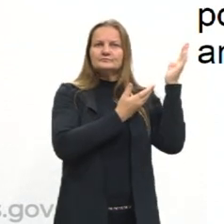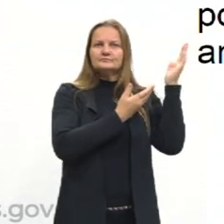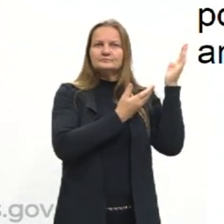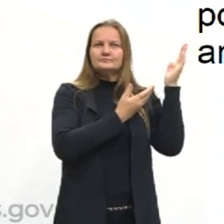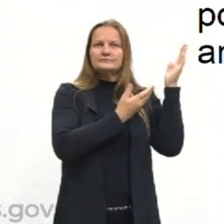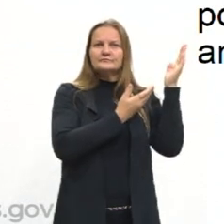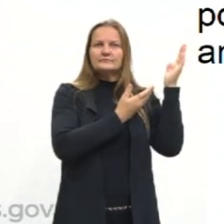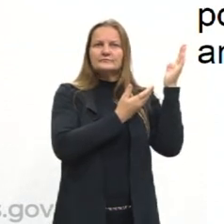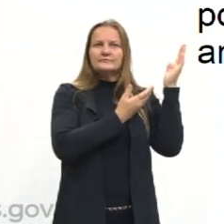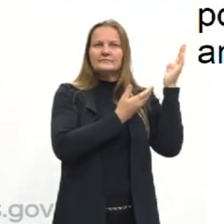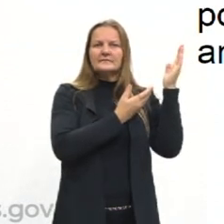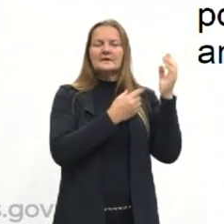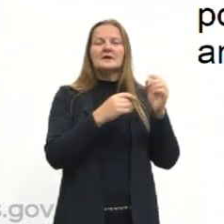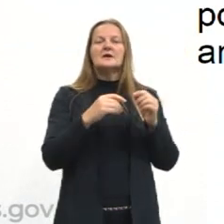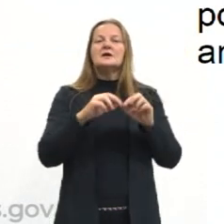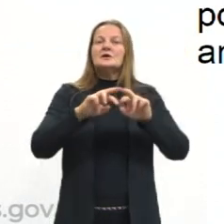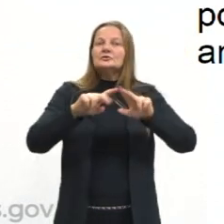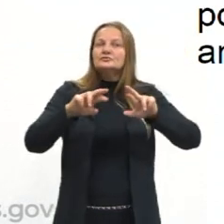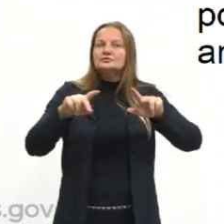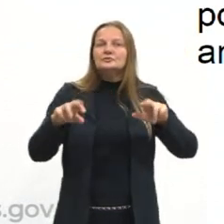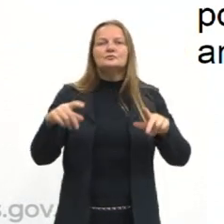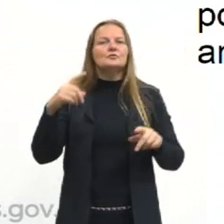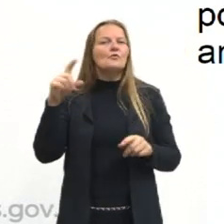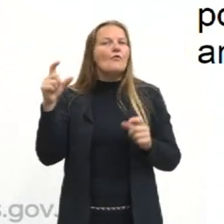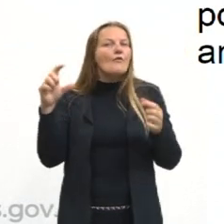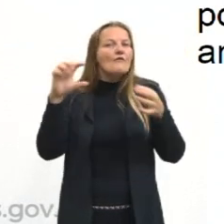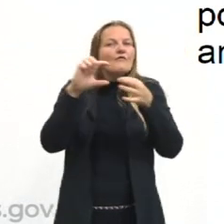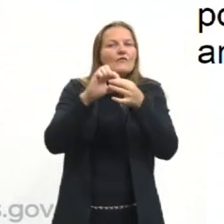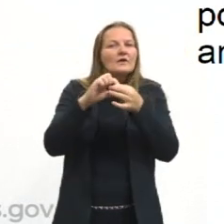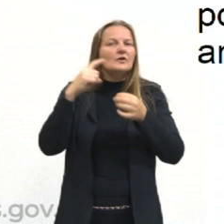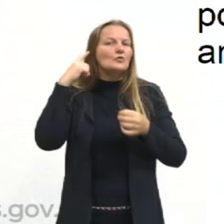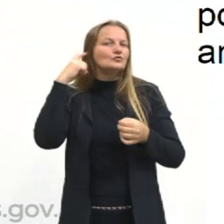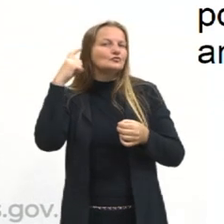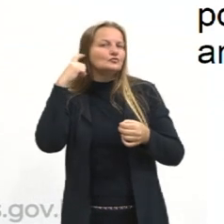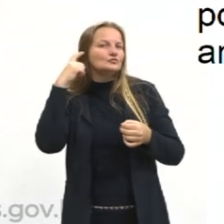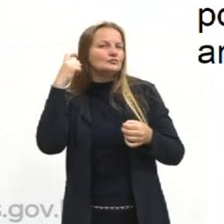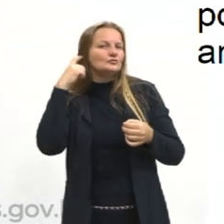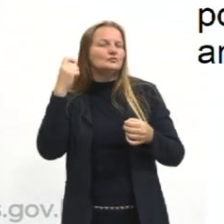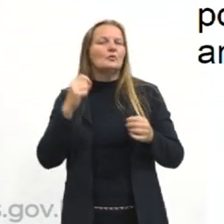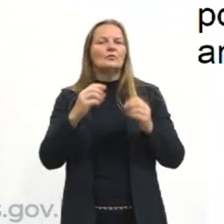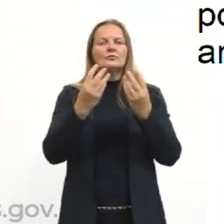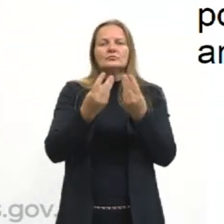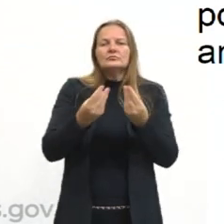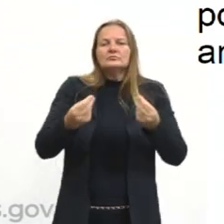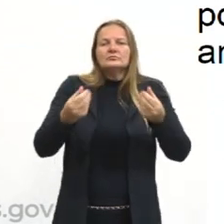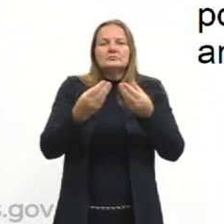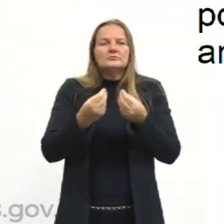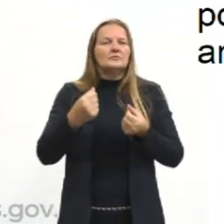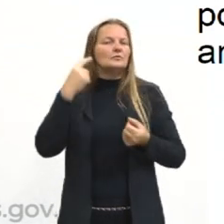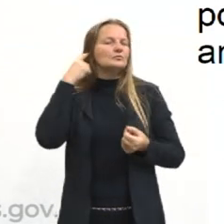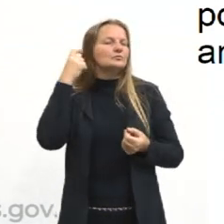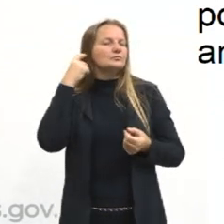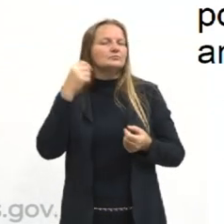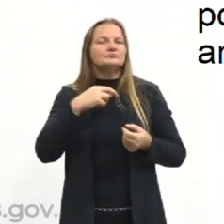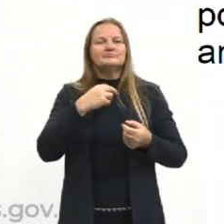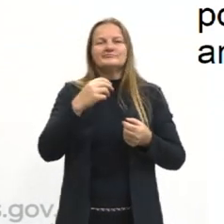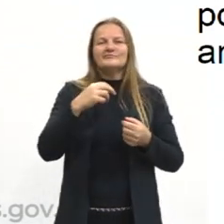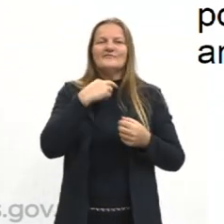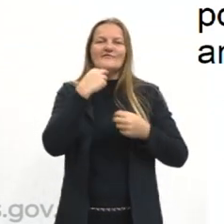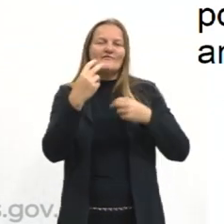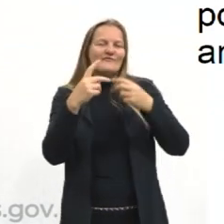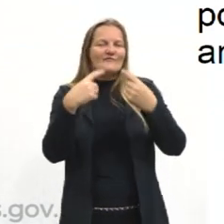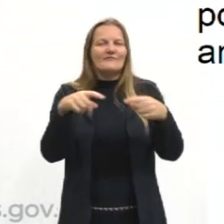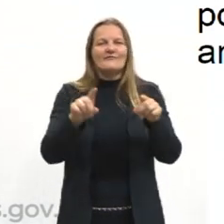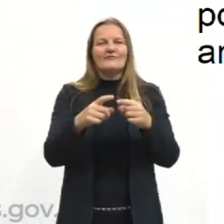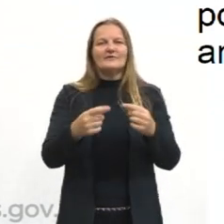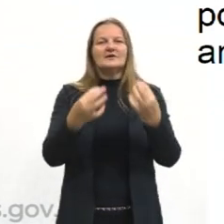figuras de som ao harmonia que vão estar associadas logicamente a sonoridade das palavras e também as